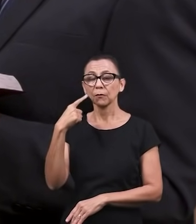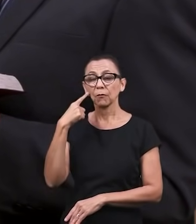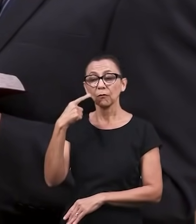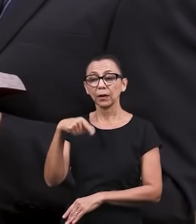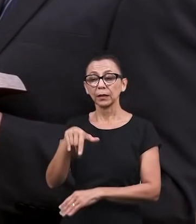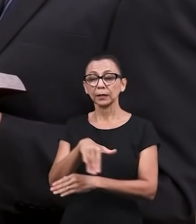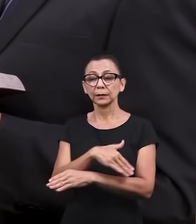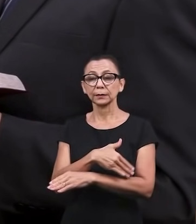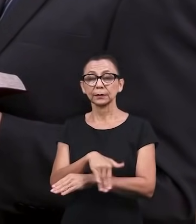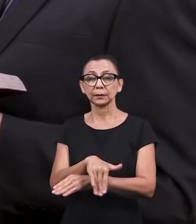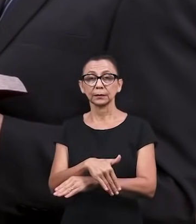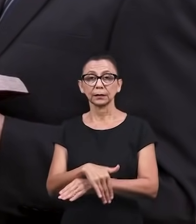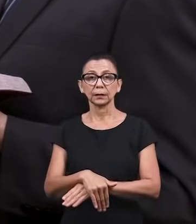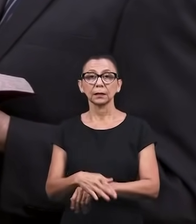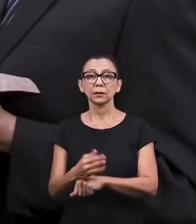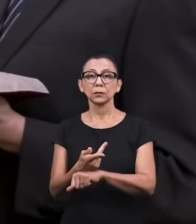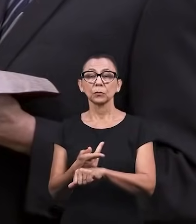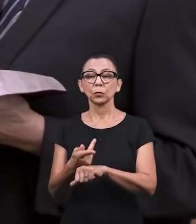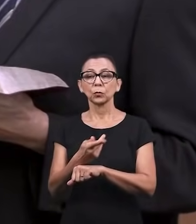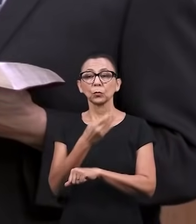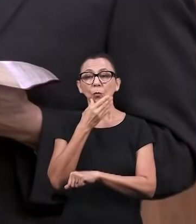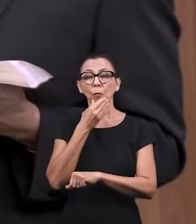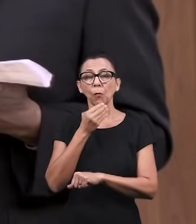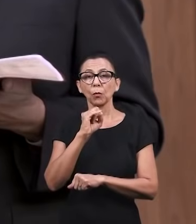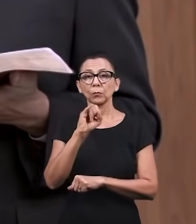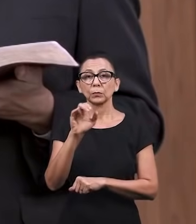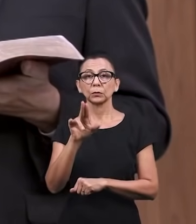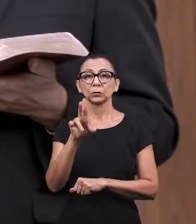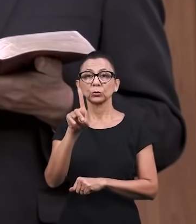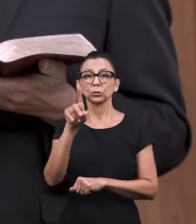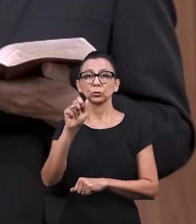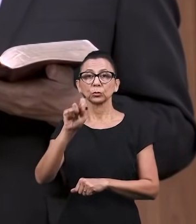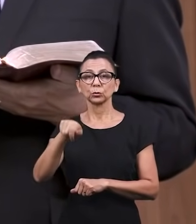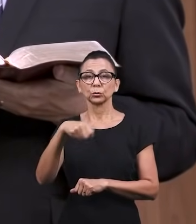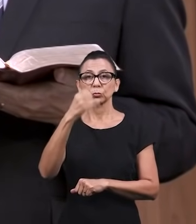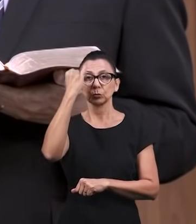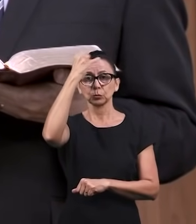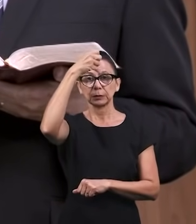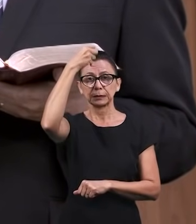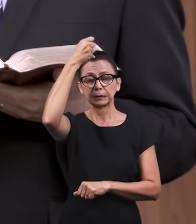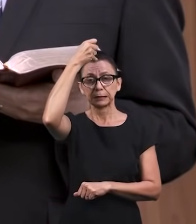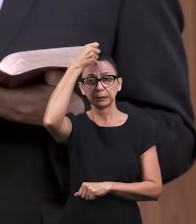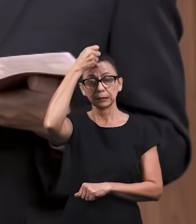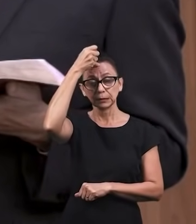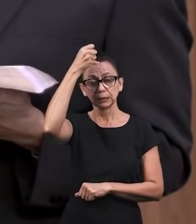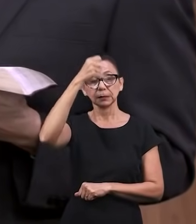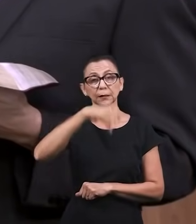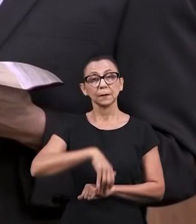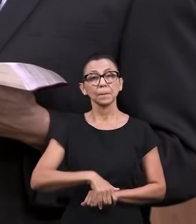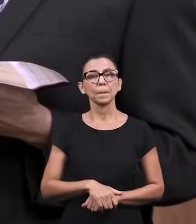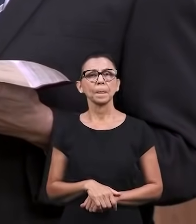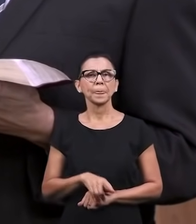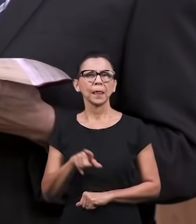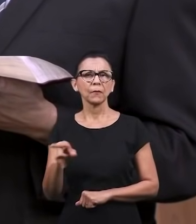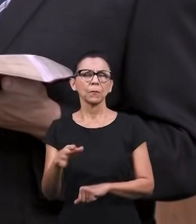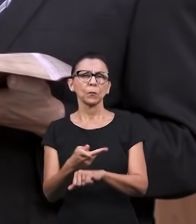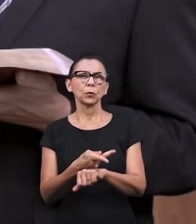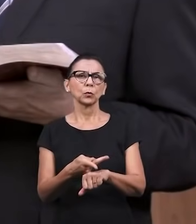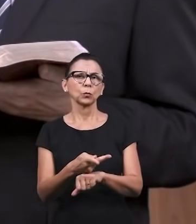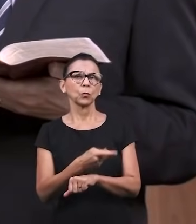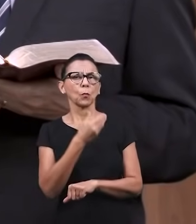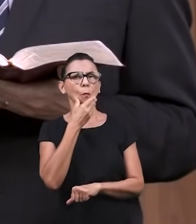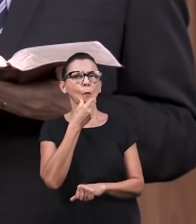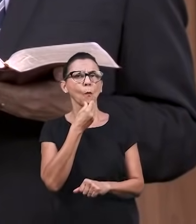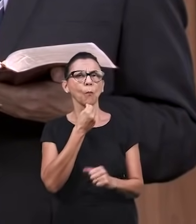E na casa deste homem chamado Judas, o Senhor ordena a Ananias que ele procura